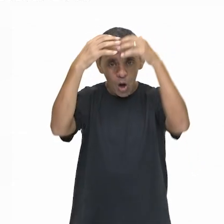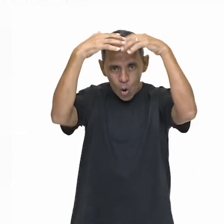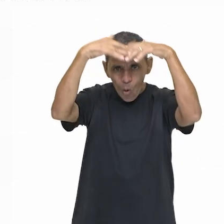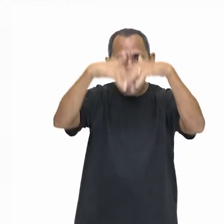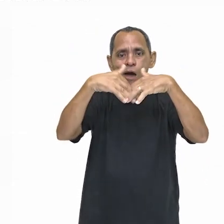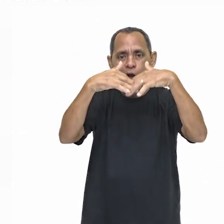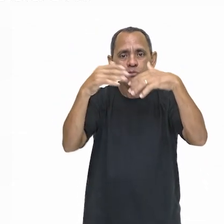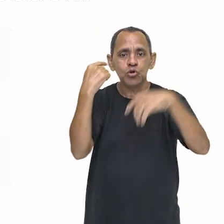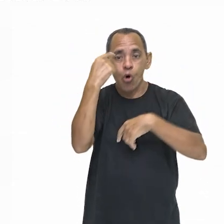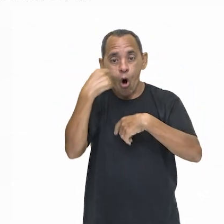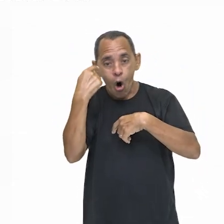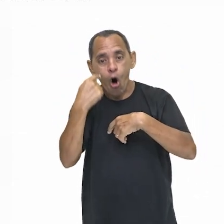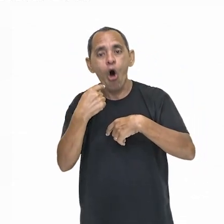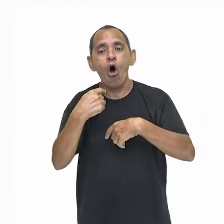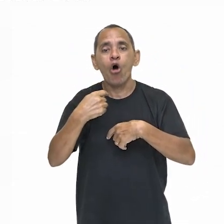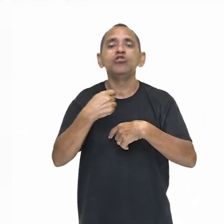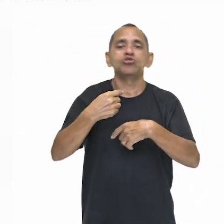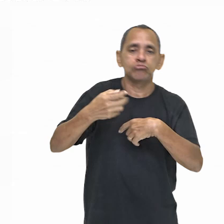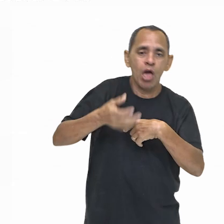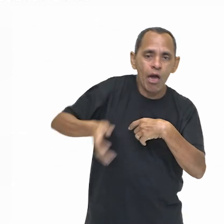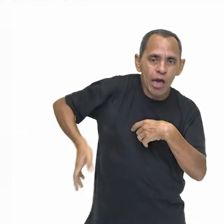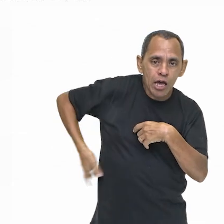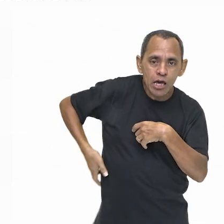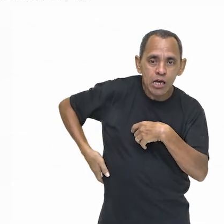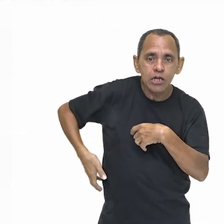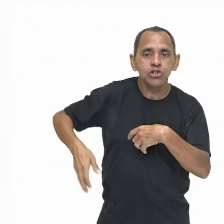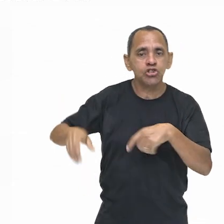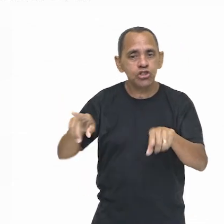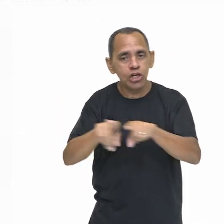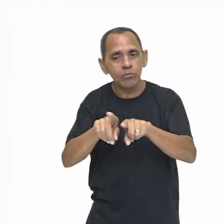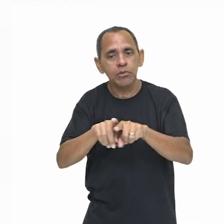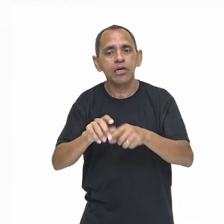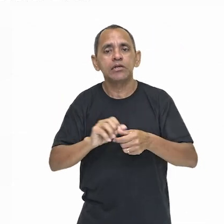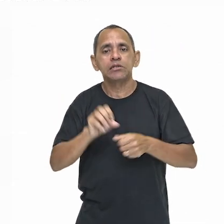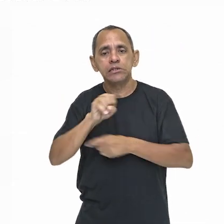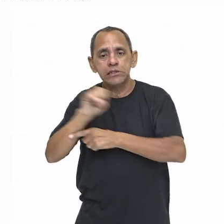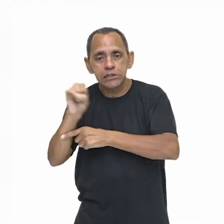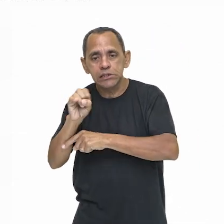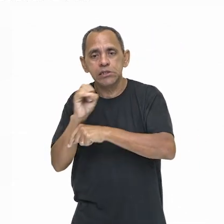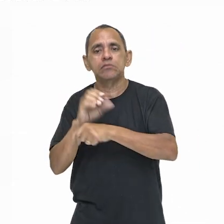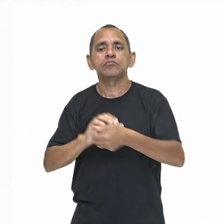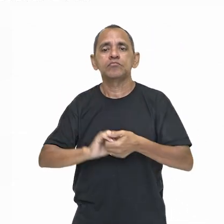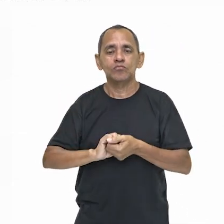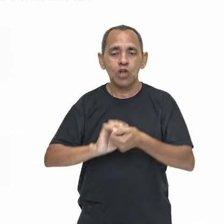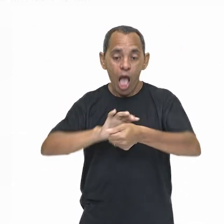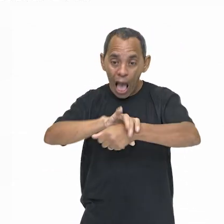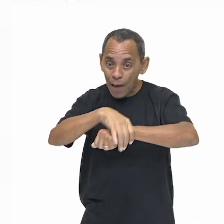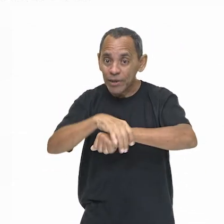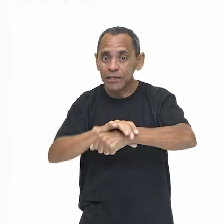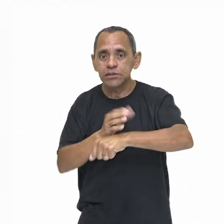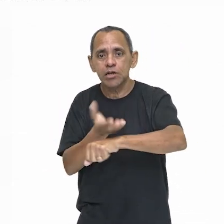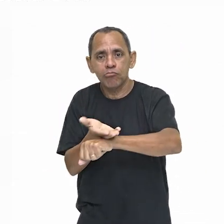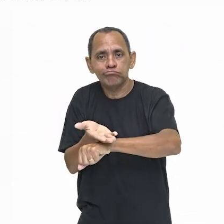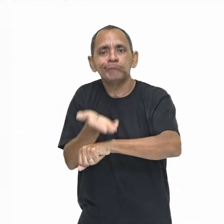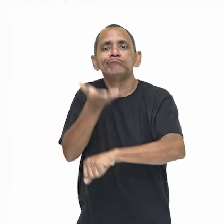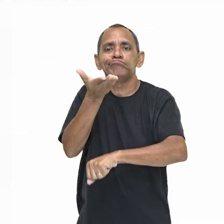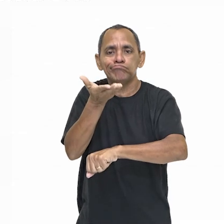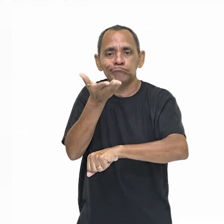olhos, rins. Ocorre quando a medida da pressão arterial se mantém frequentemente acima